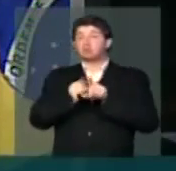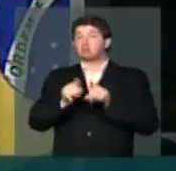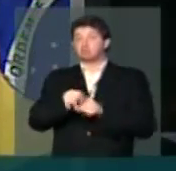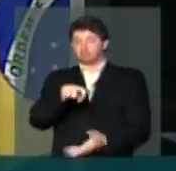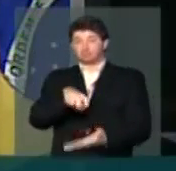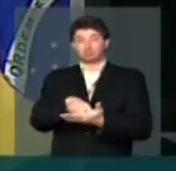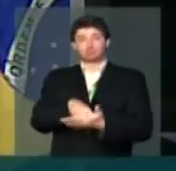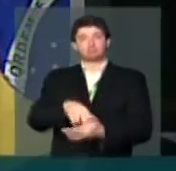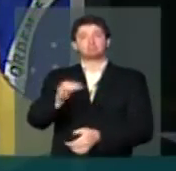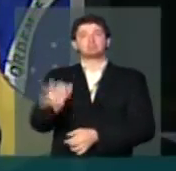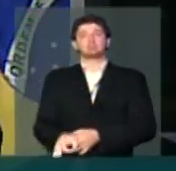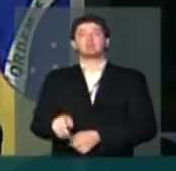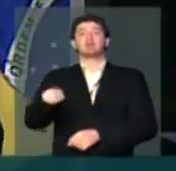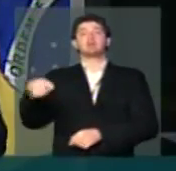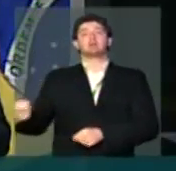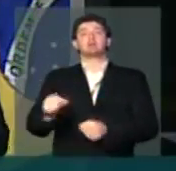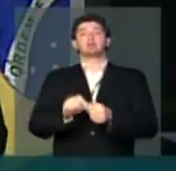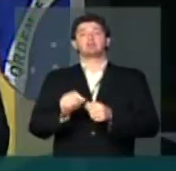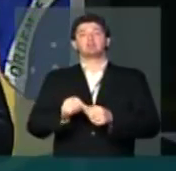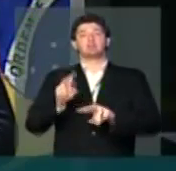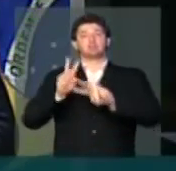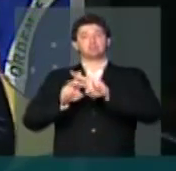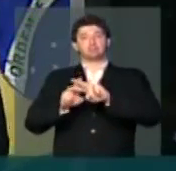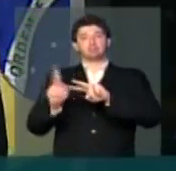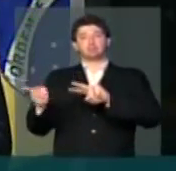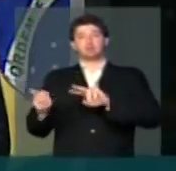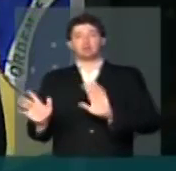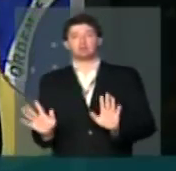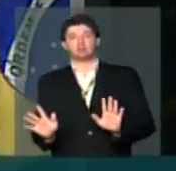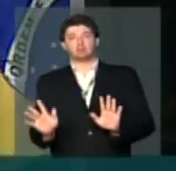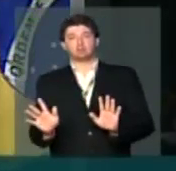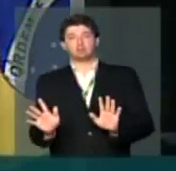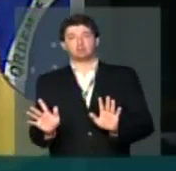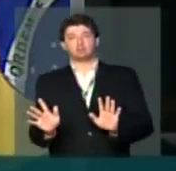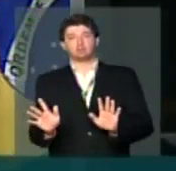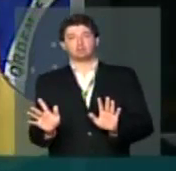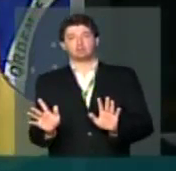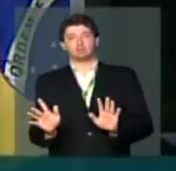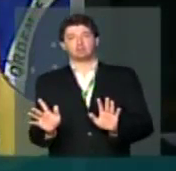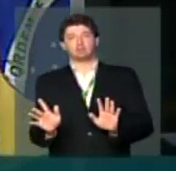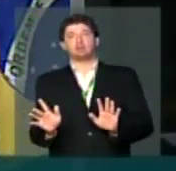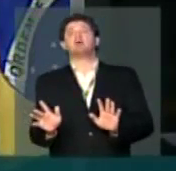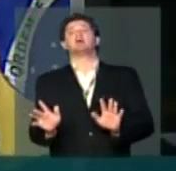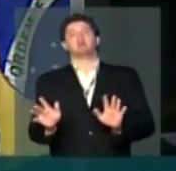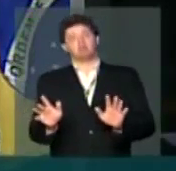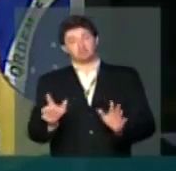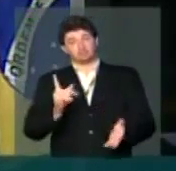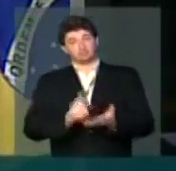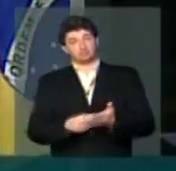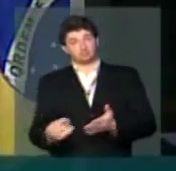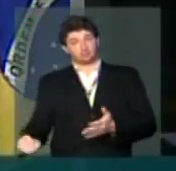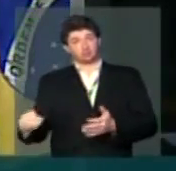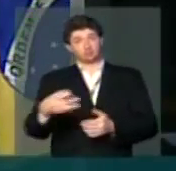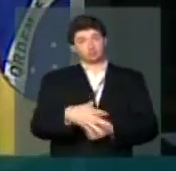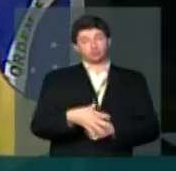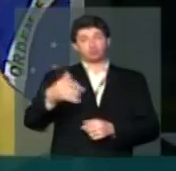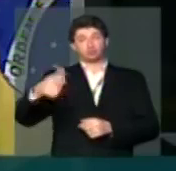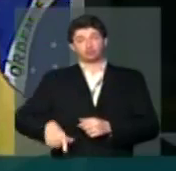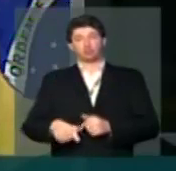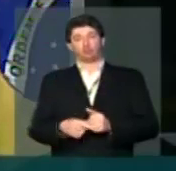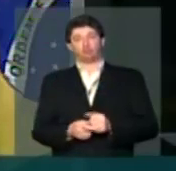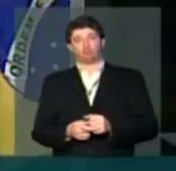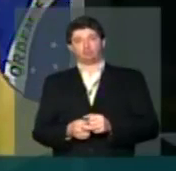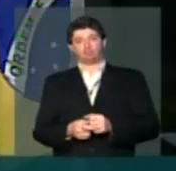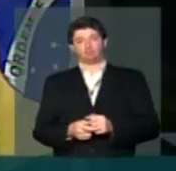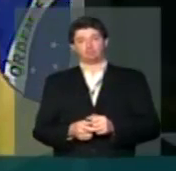punição exemplar daqueles que erraram, doa quem doer. É hora de repactuar as relações políticas no